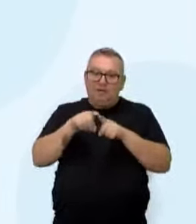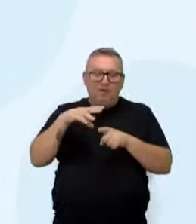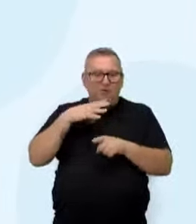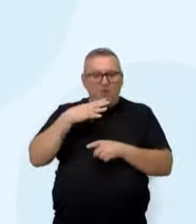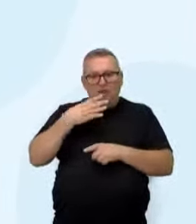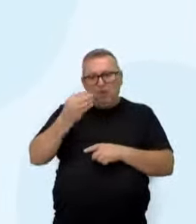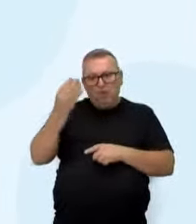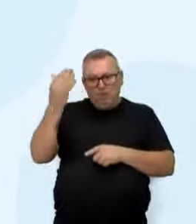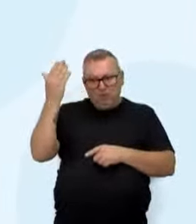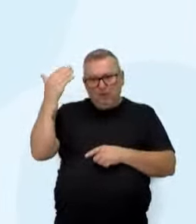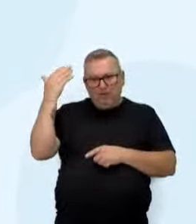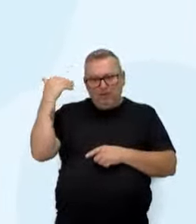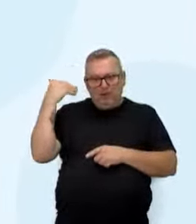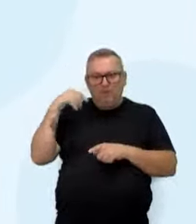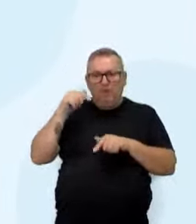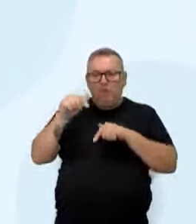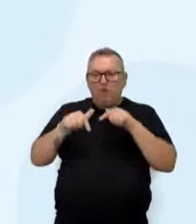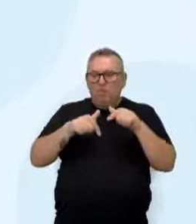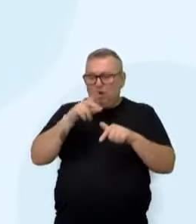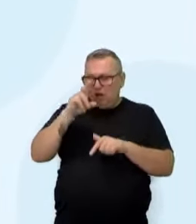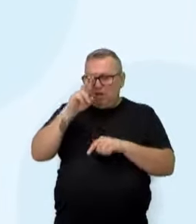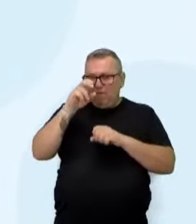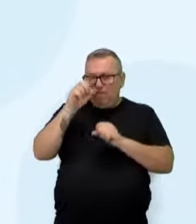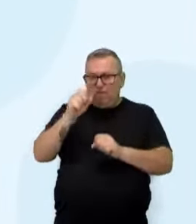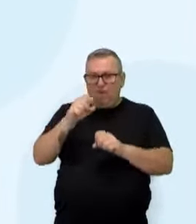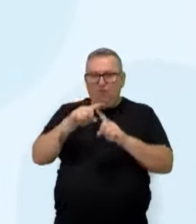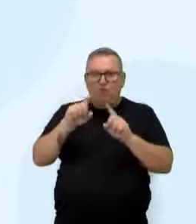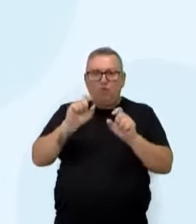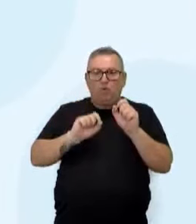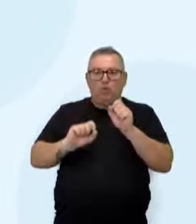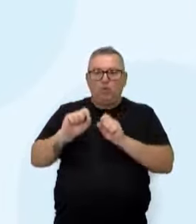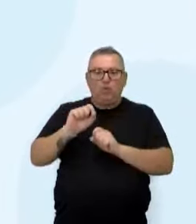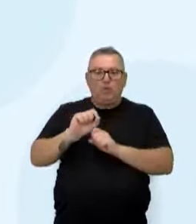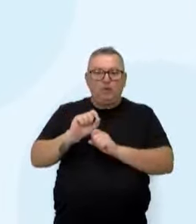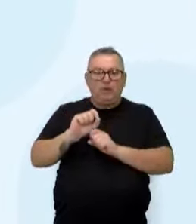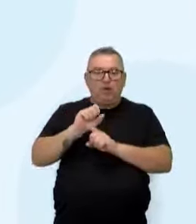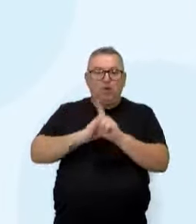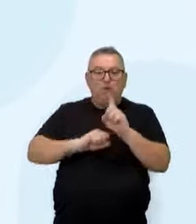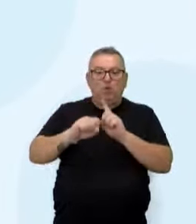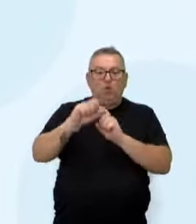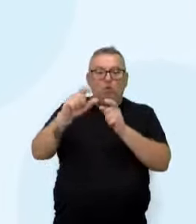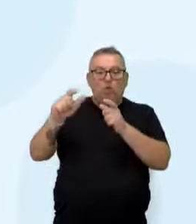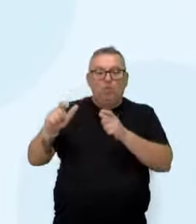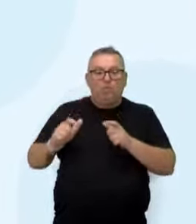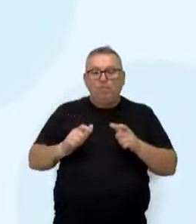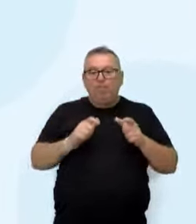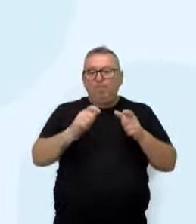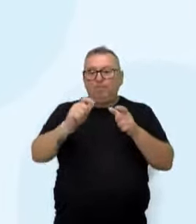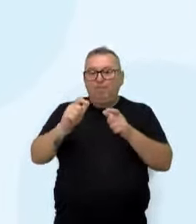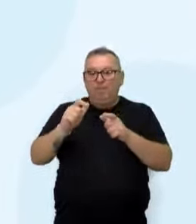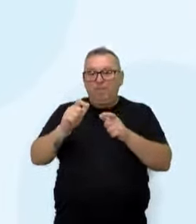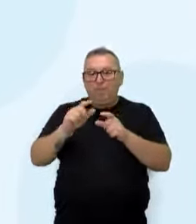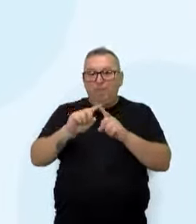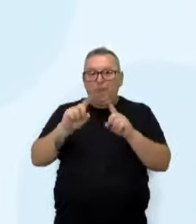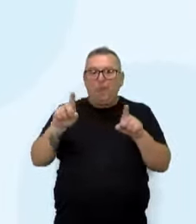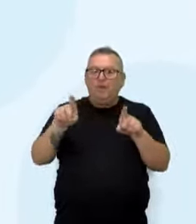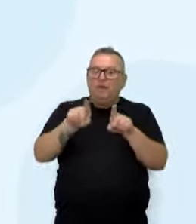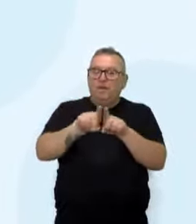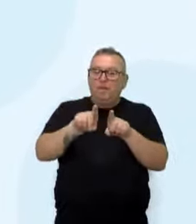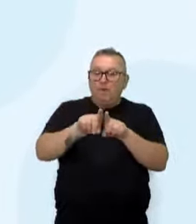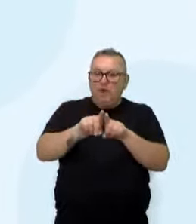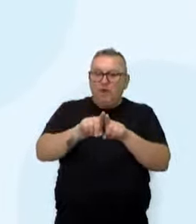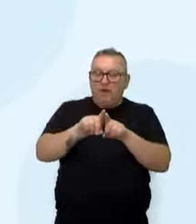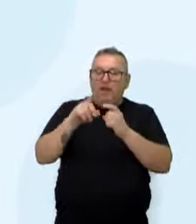todos há muito tempo, que trabalha muito fortemente nessa questão, né, socioambiental, inclusive, e